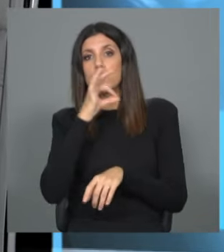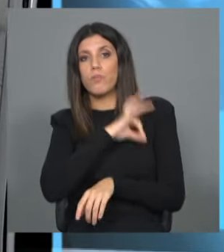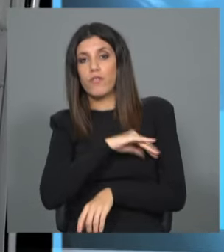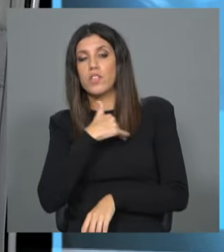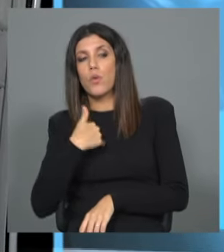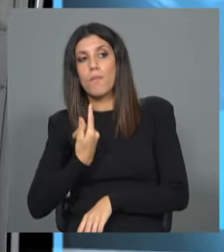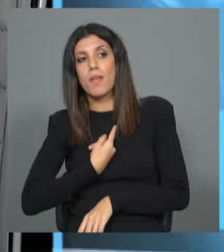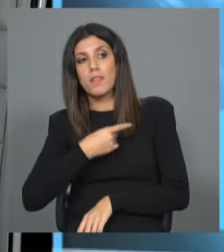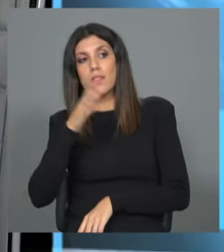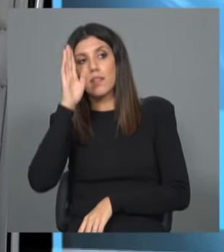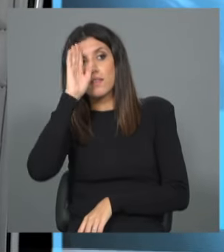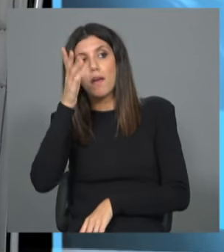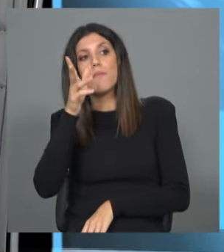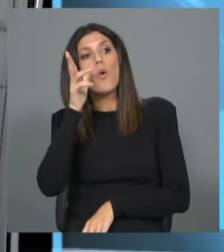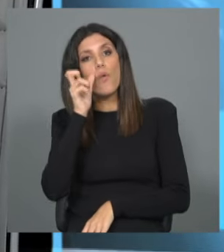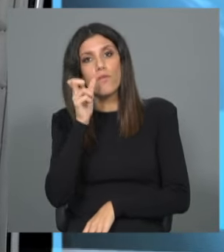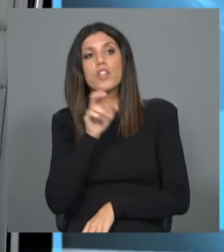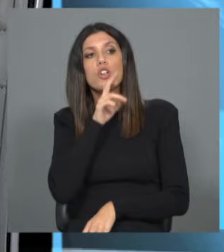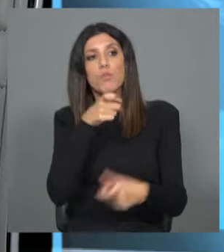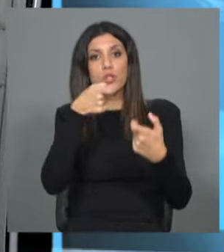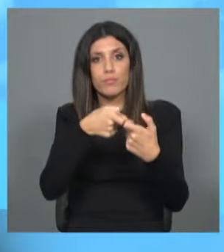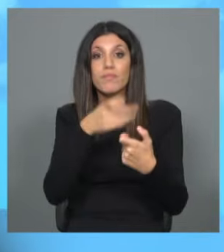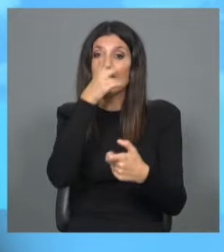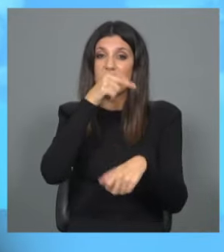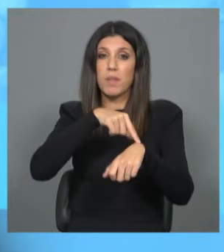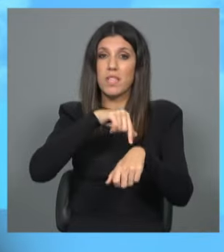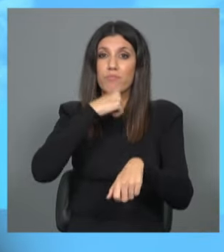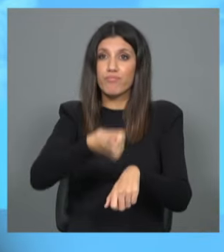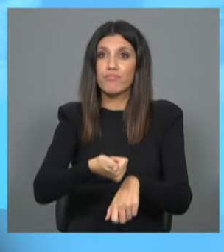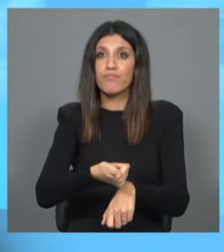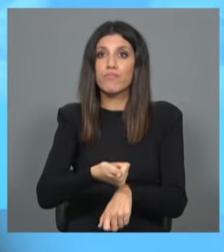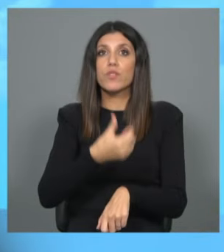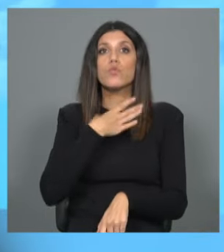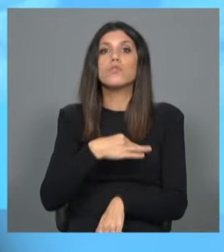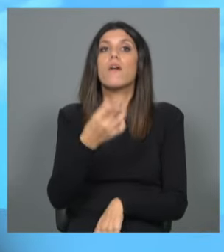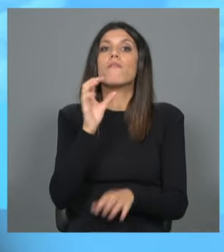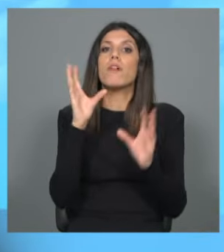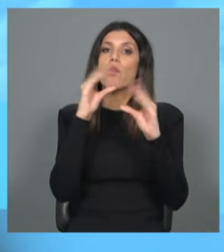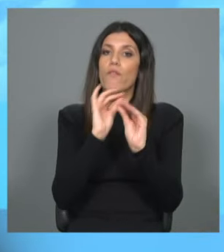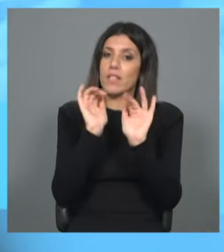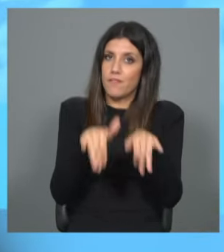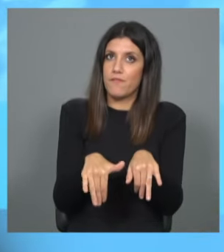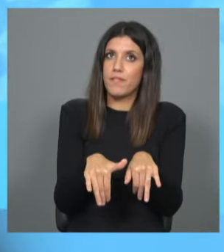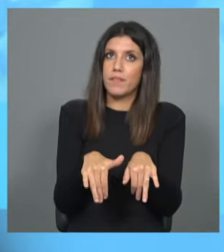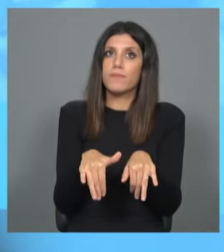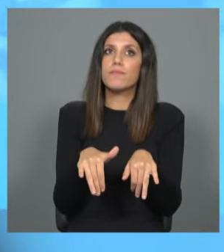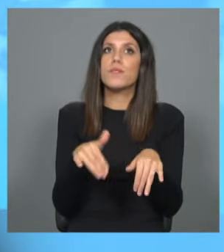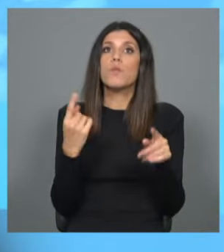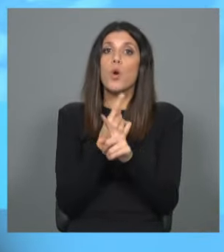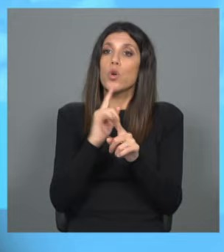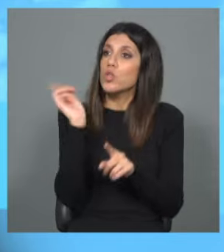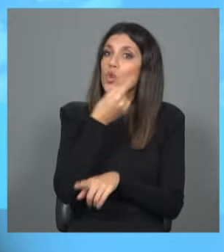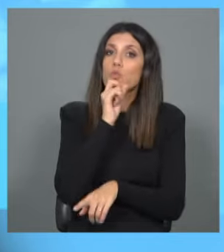às necessidades que vão surgindo. Infelizmente já temos muito pouco tempo, mas gostava que terminássemos precisamente de algo que está ao alcance de nós